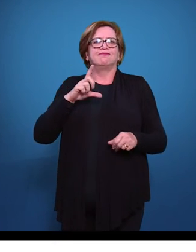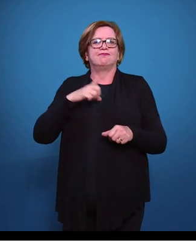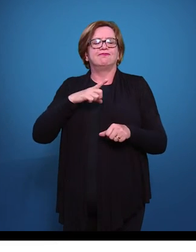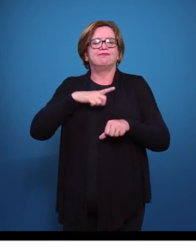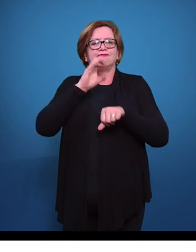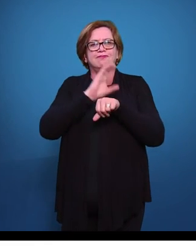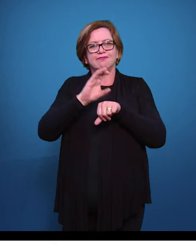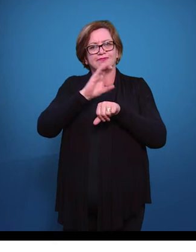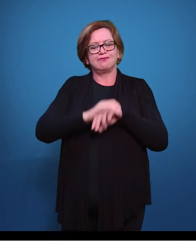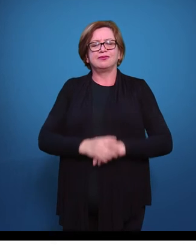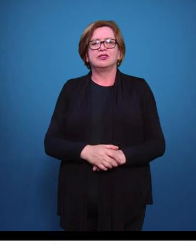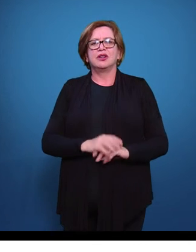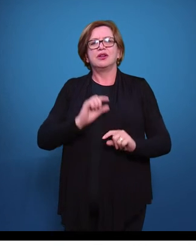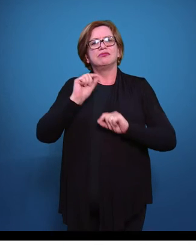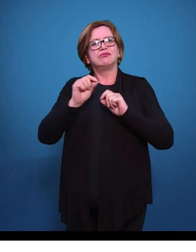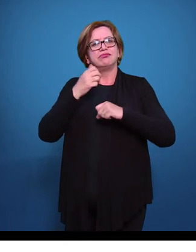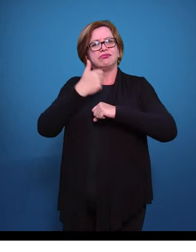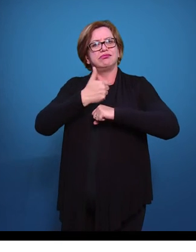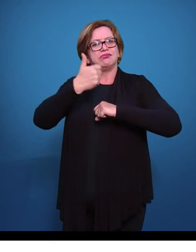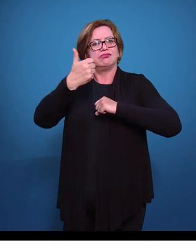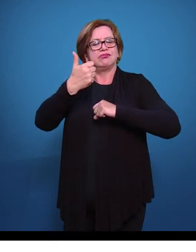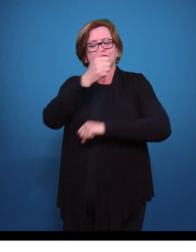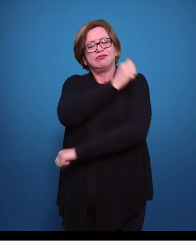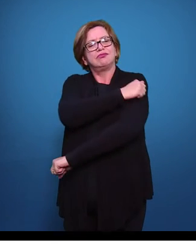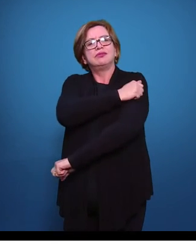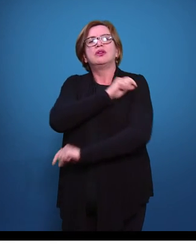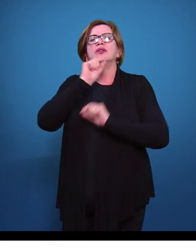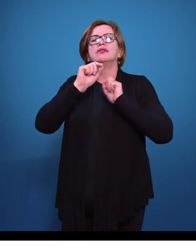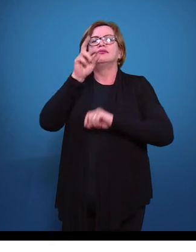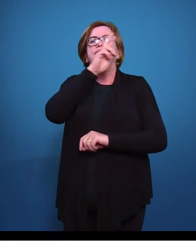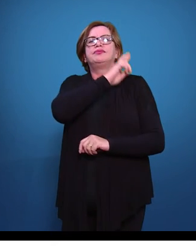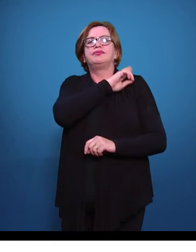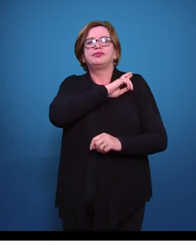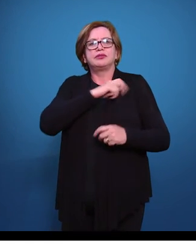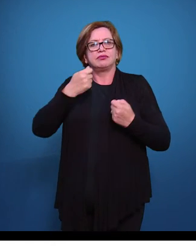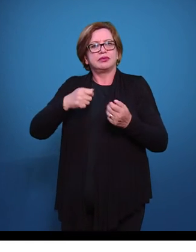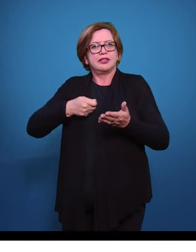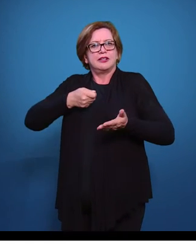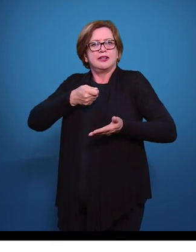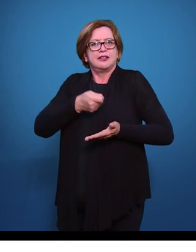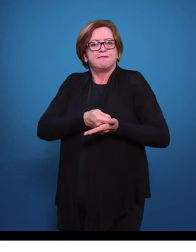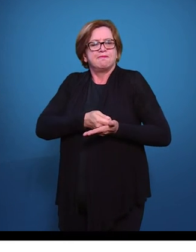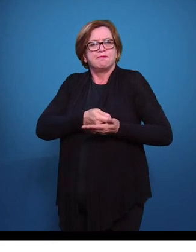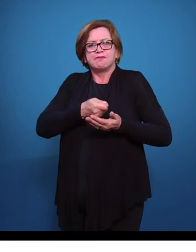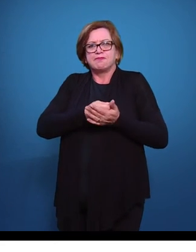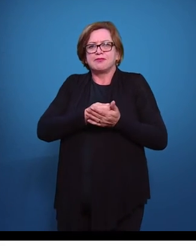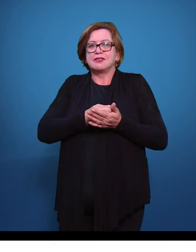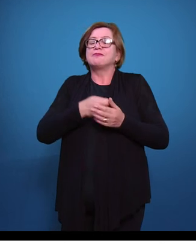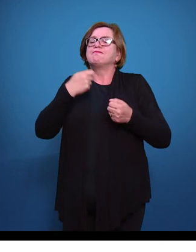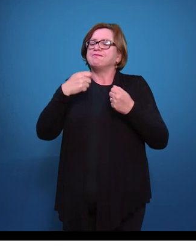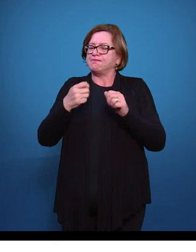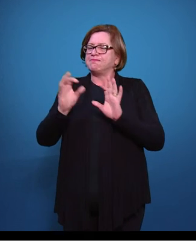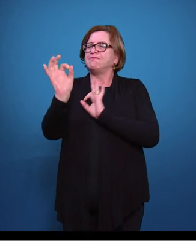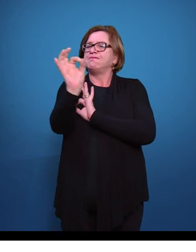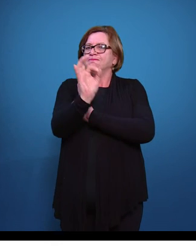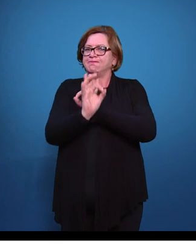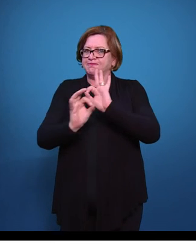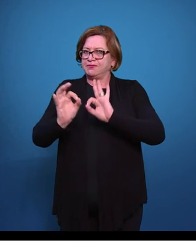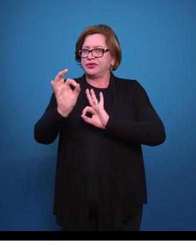então do aluno espera se exigisse a competência para a organização